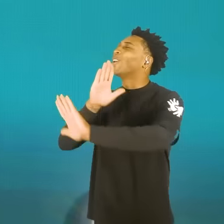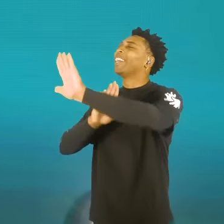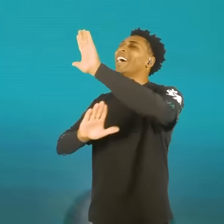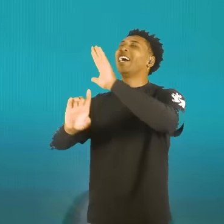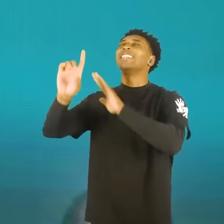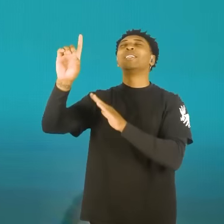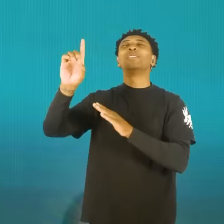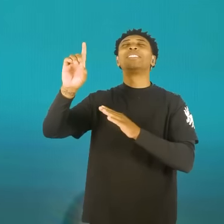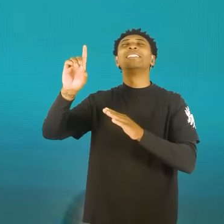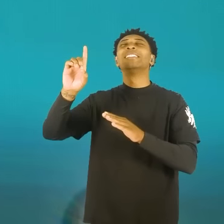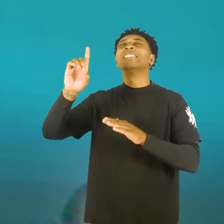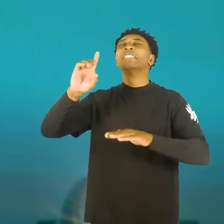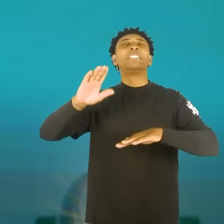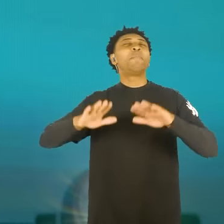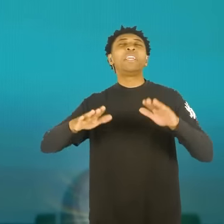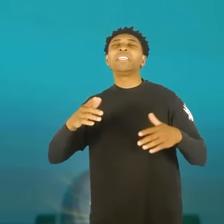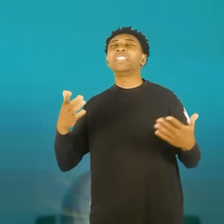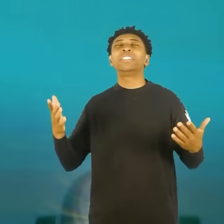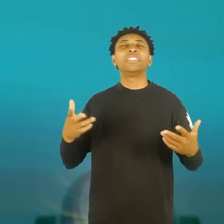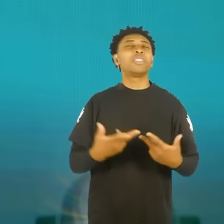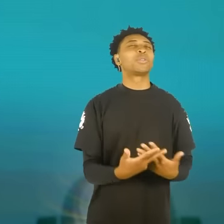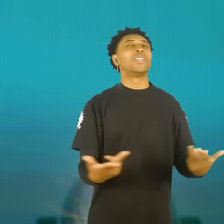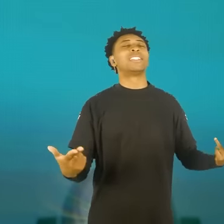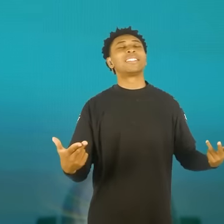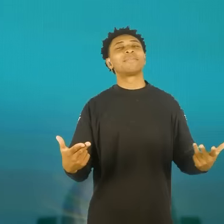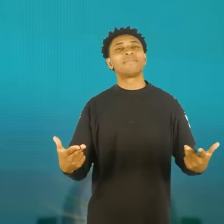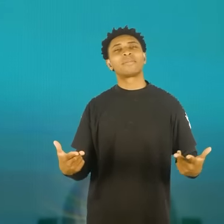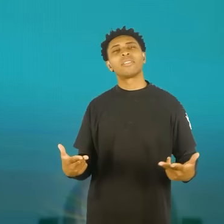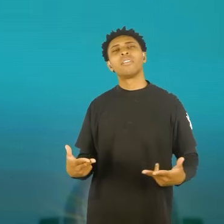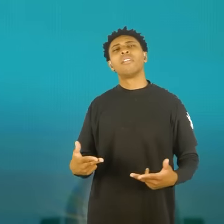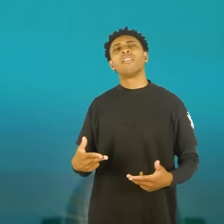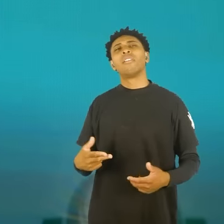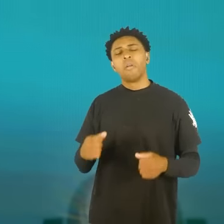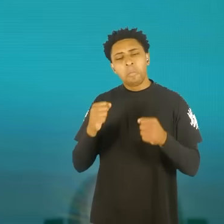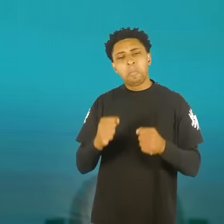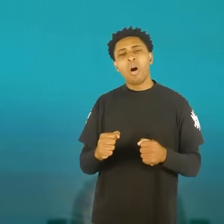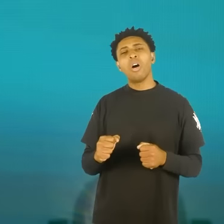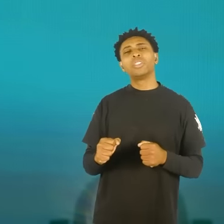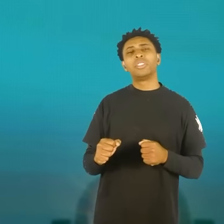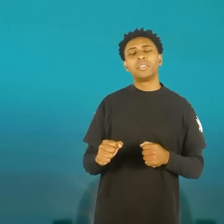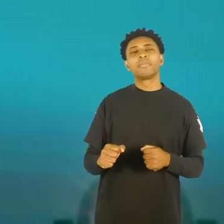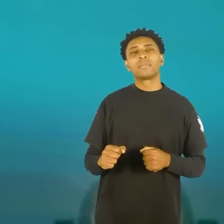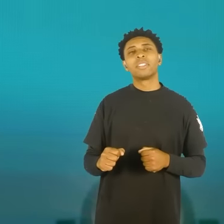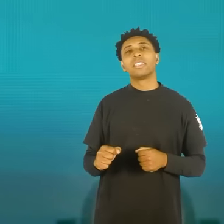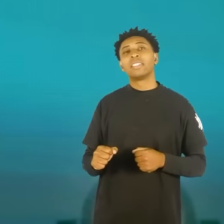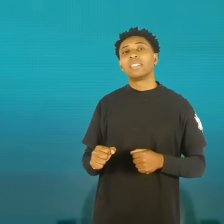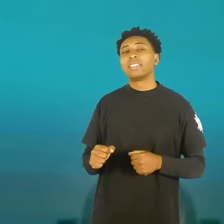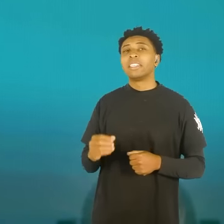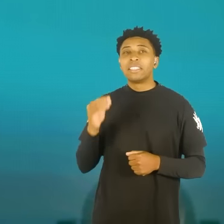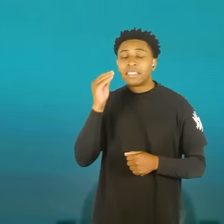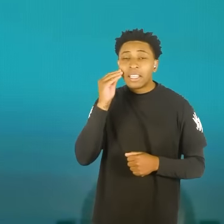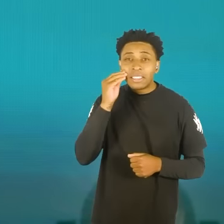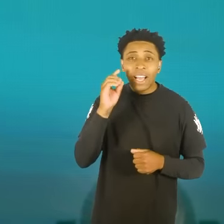sermos perseguidos, em sermos caluniados. Podem tentar me matar, mas ninguém vai tocar no meu coração de